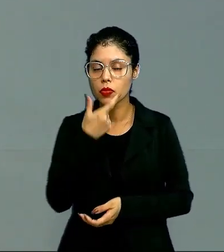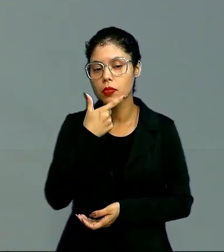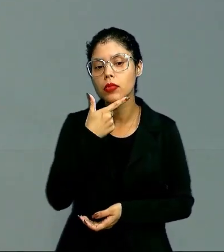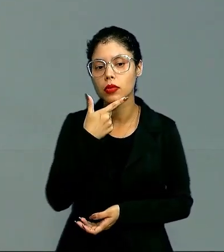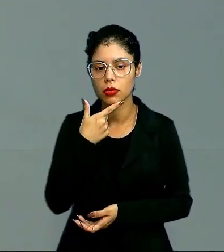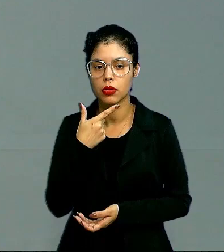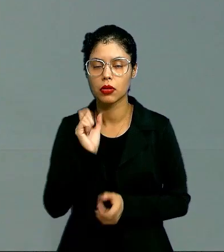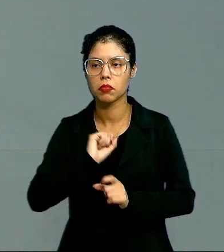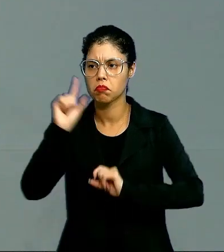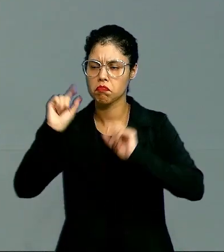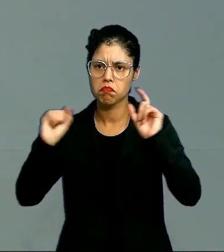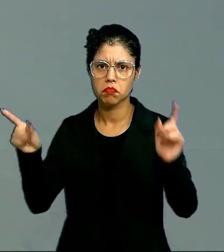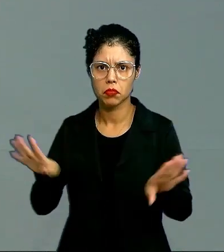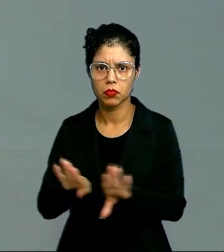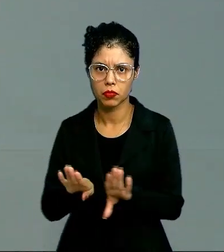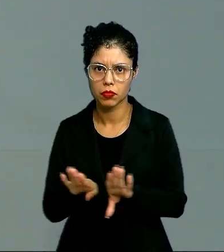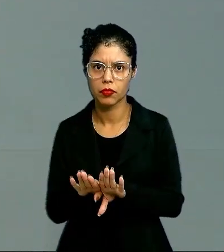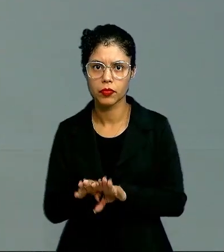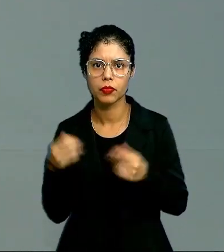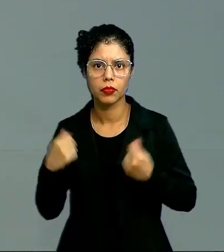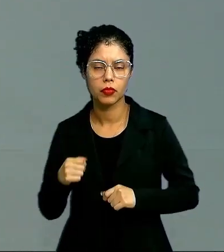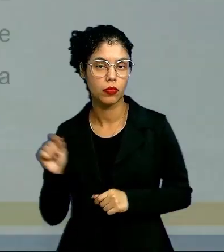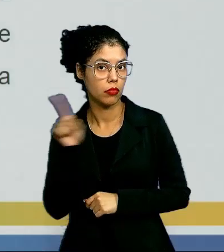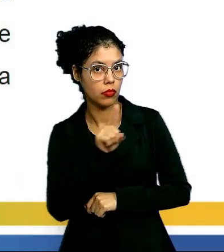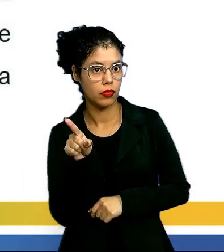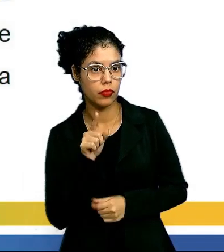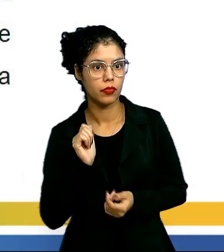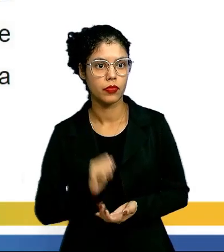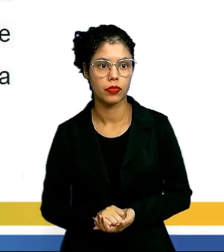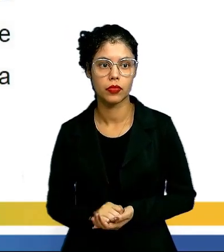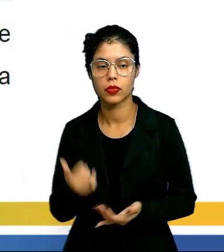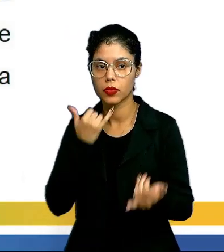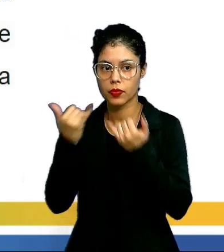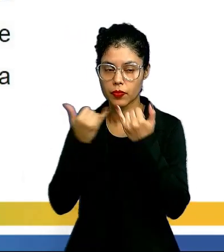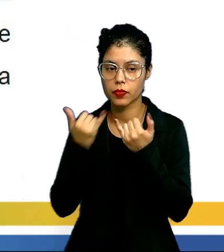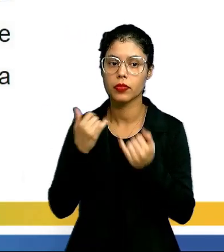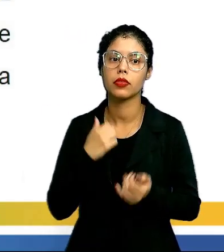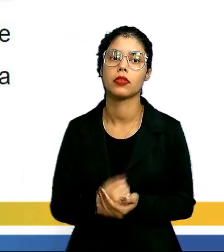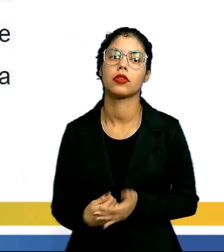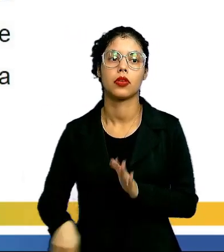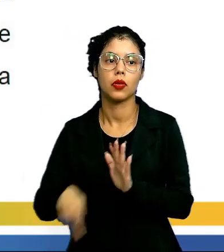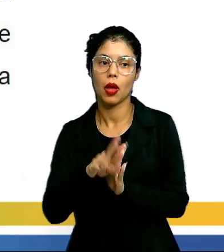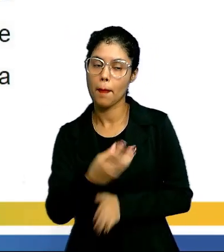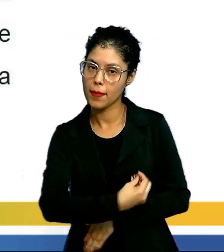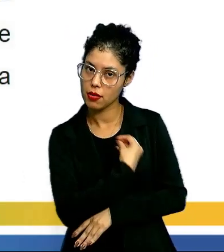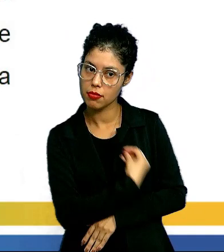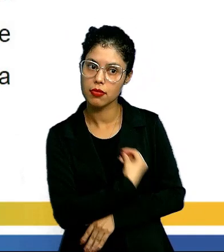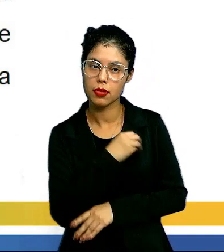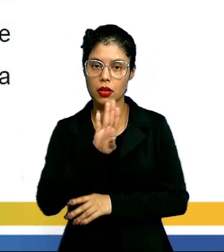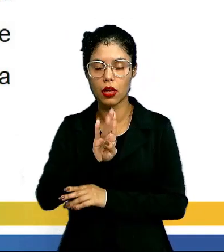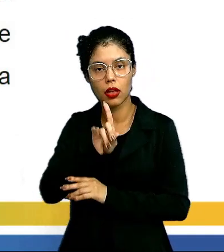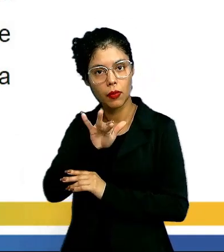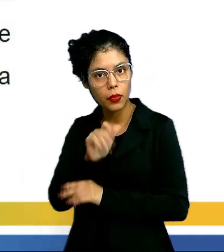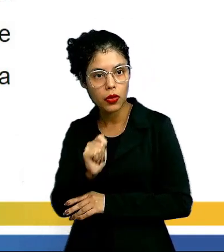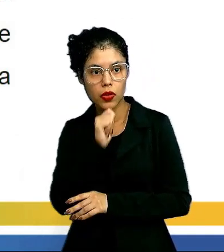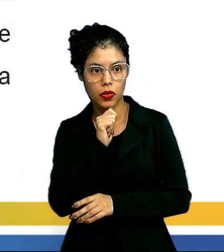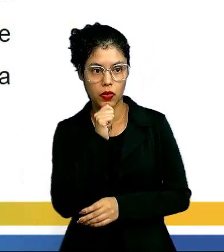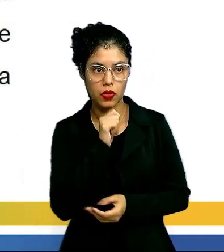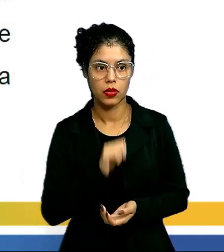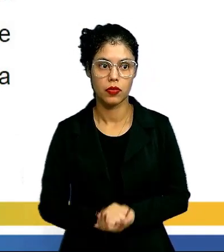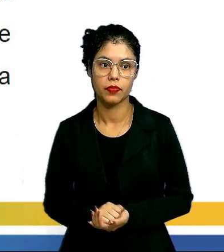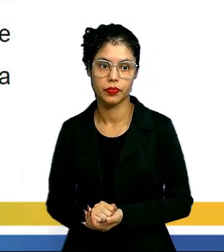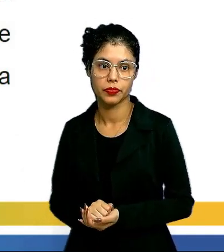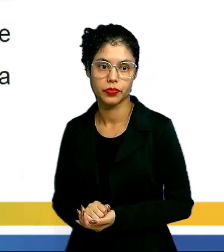remédio de forma aleatória a hora que você achar que deve? Não, né? Essa informação ela está presente na nossa bula. Ele diz assim,